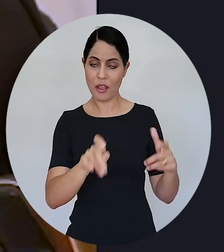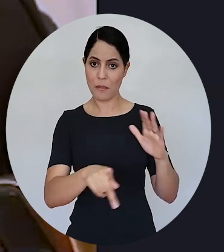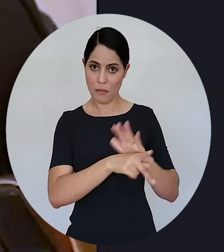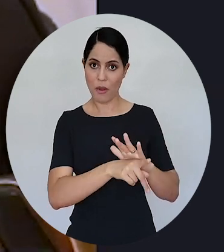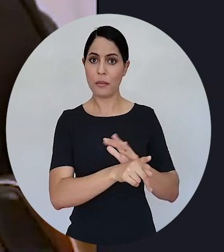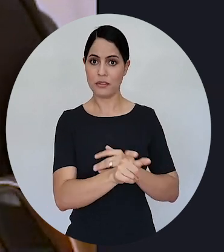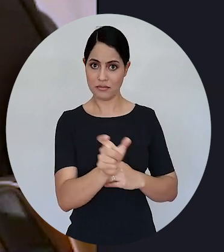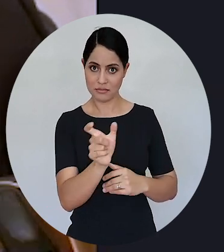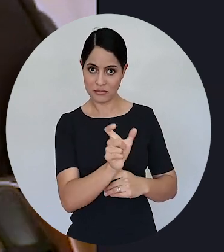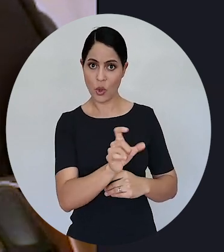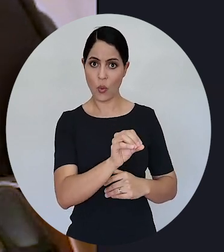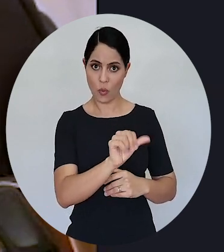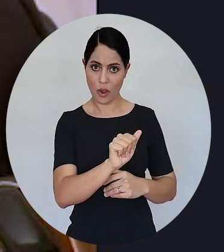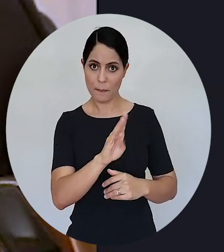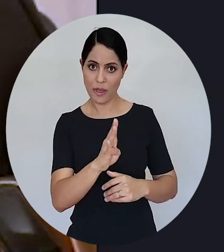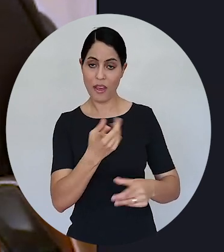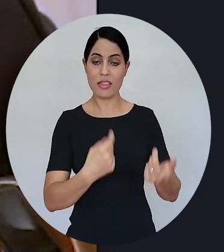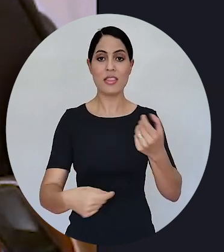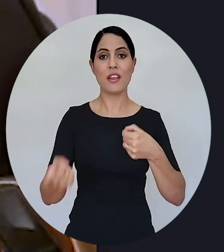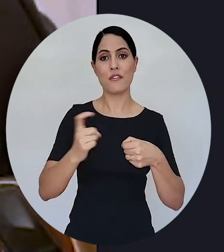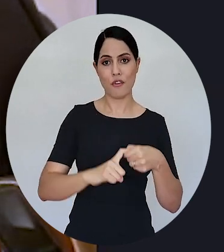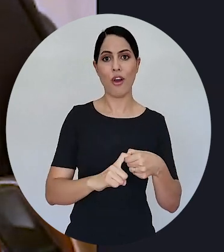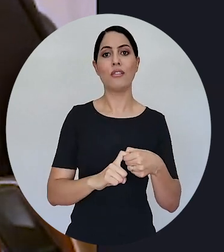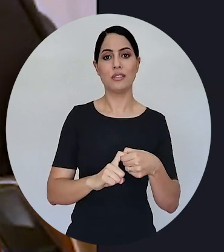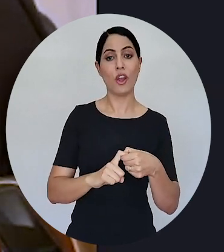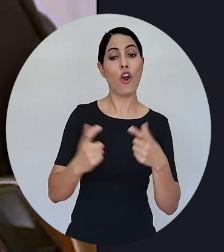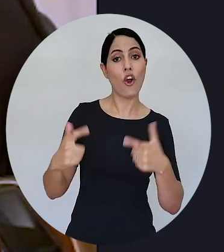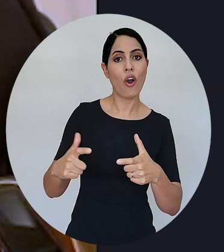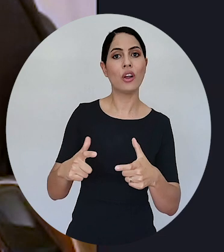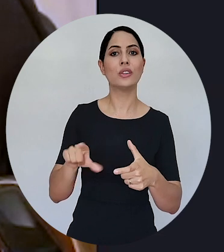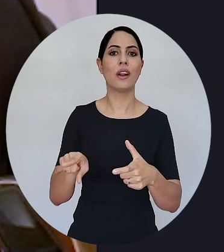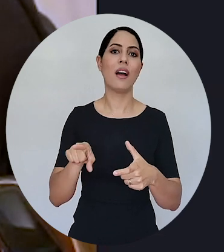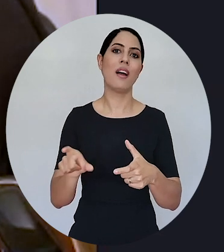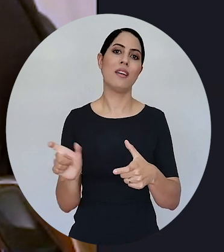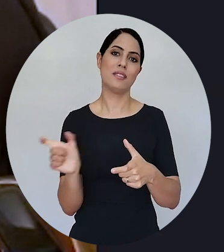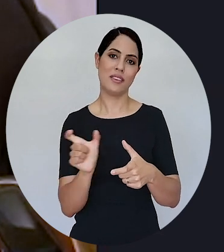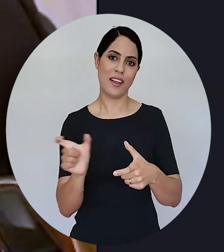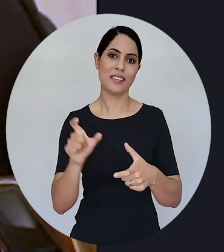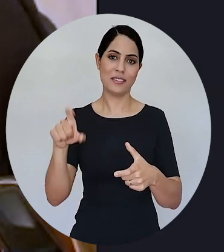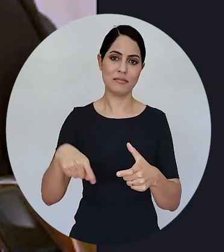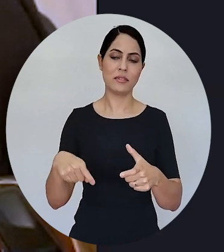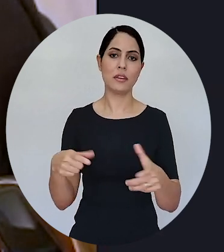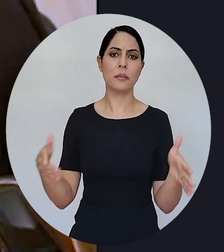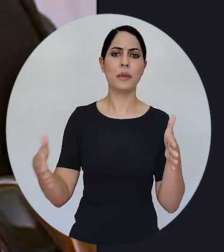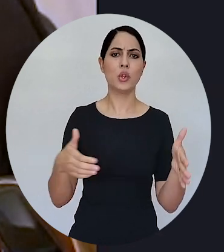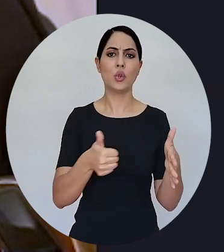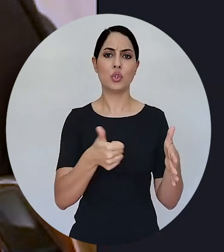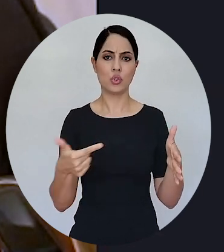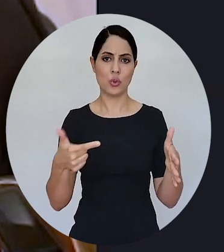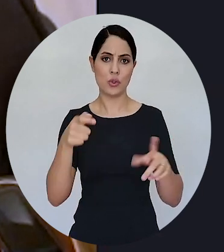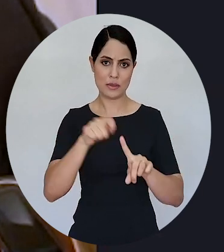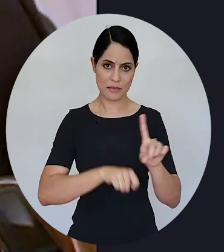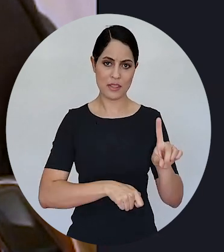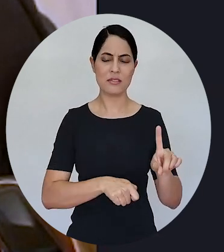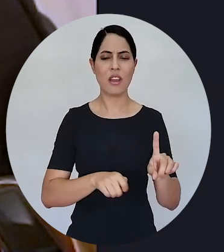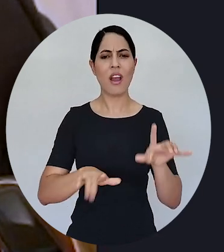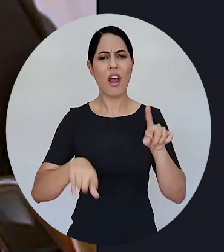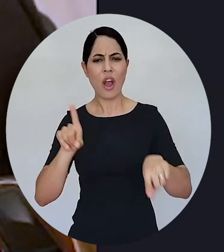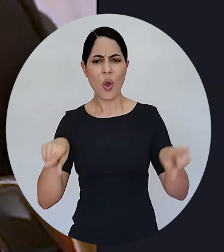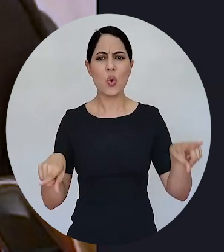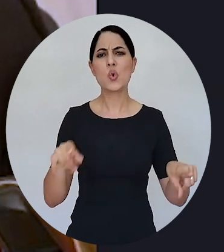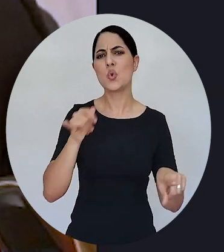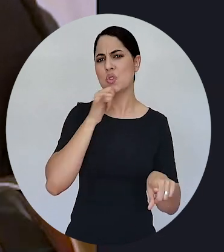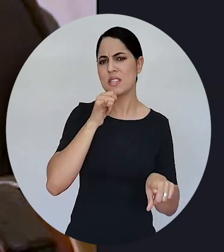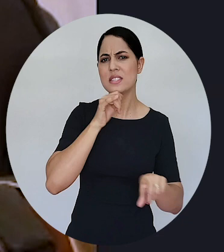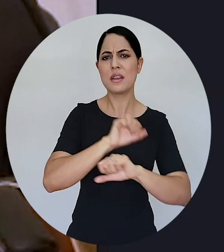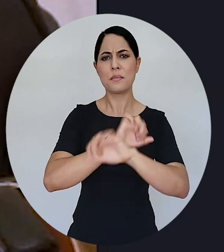advogados, o valor equivalente, né, a essa anuidade devolvida dentro do cartão de crédito durante o período de 12